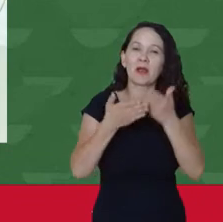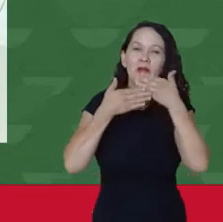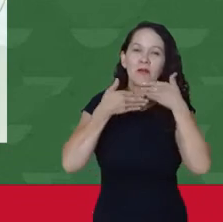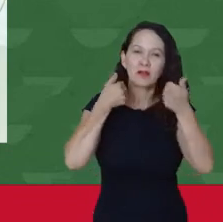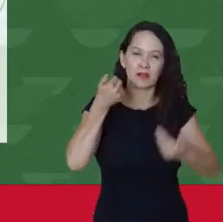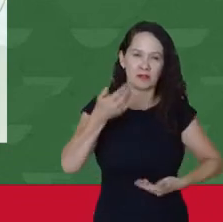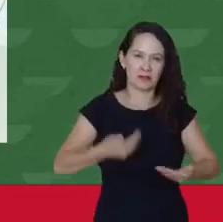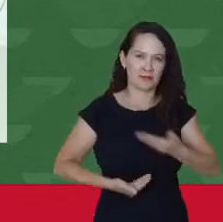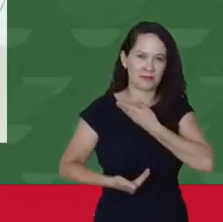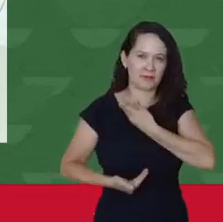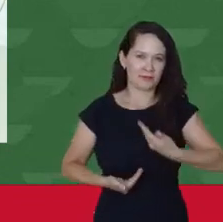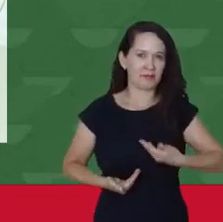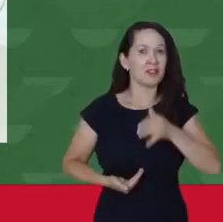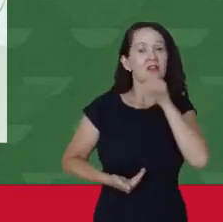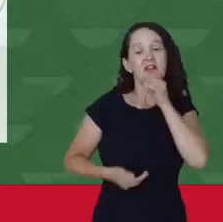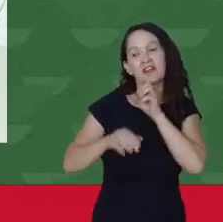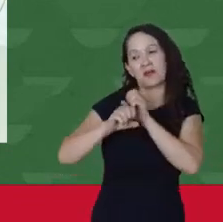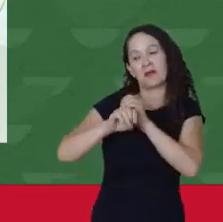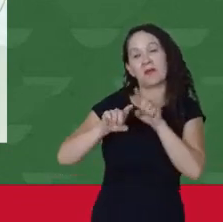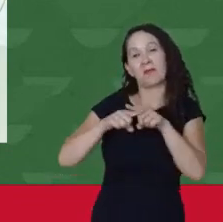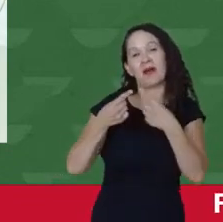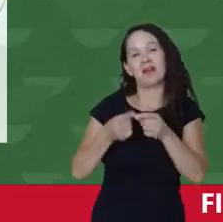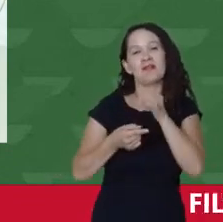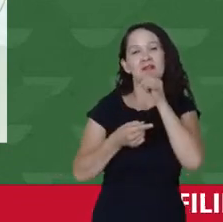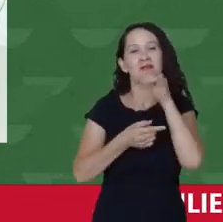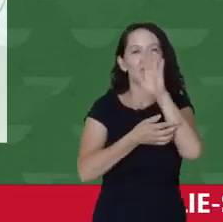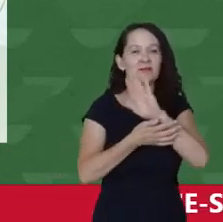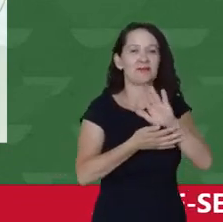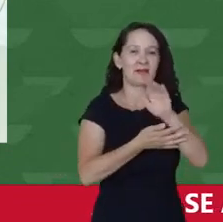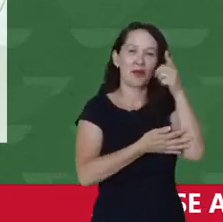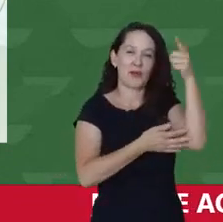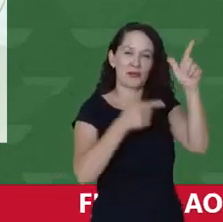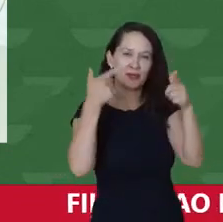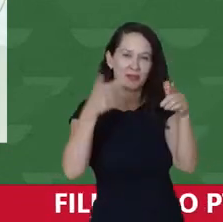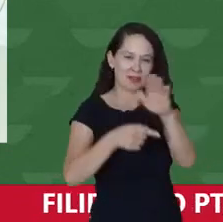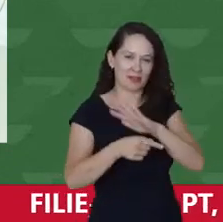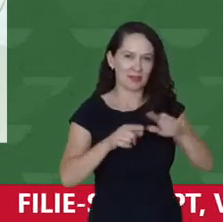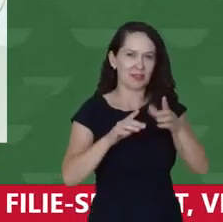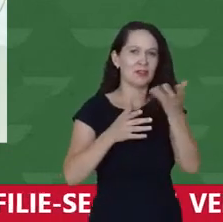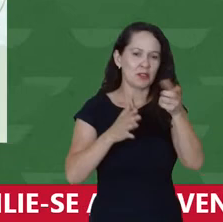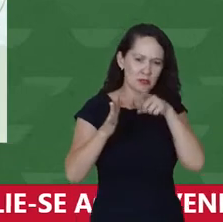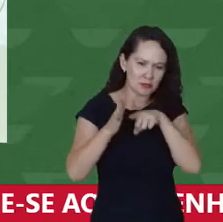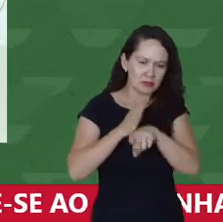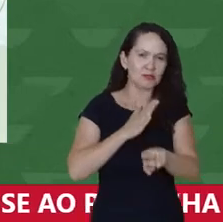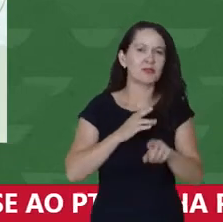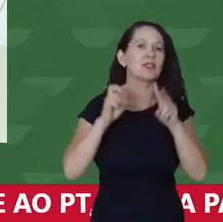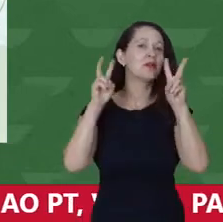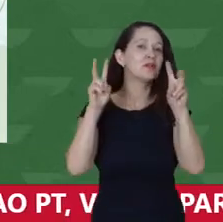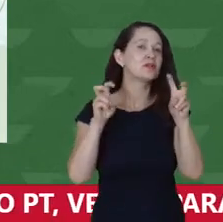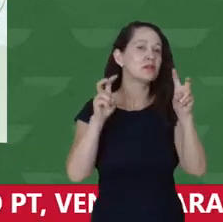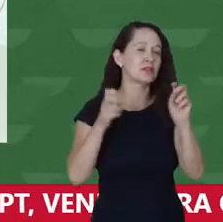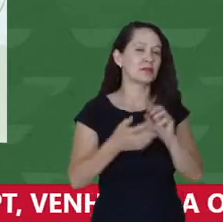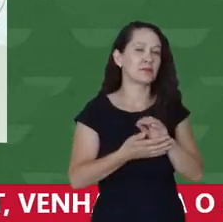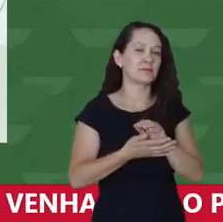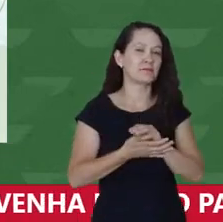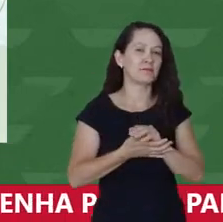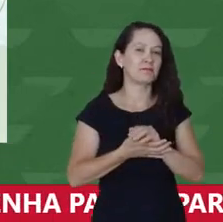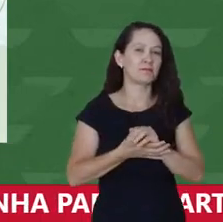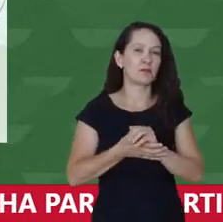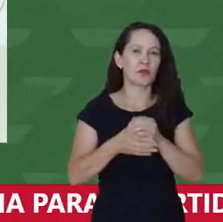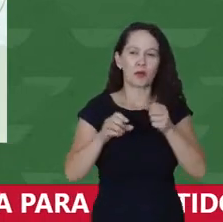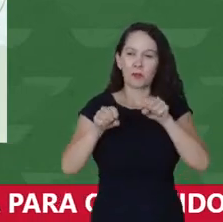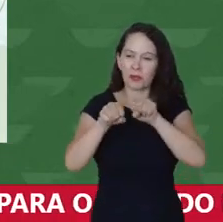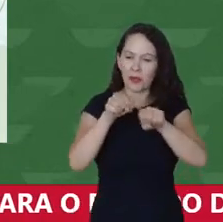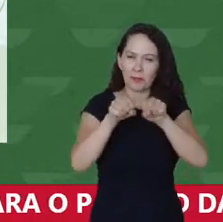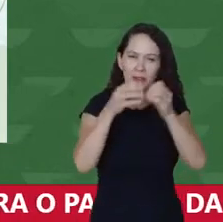serviços públicos. Estou dando exemplo na educação, podia dar em outras áreas. E eu queria que vocês continuassem aprofundando exatamente esse tema, nessa